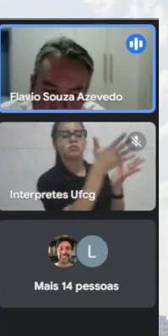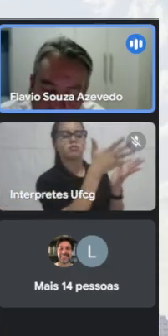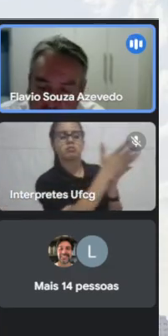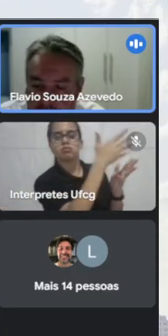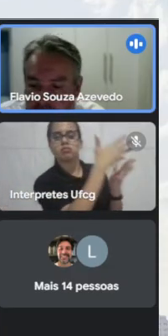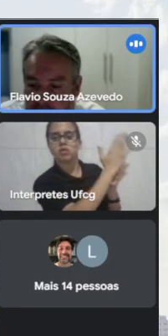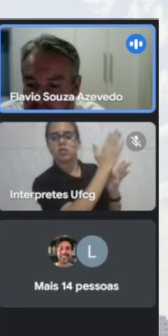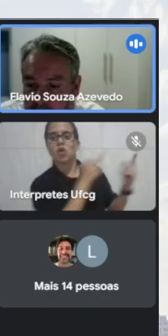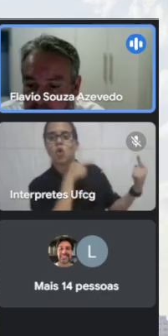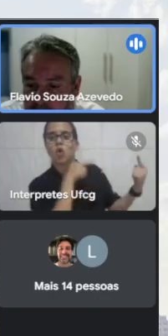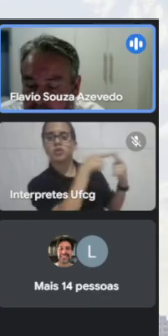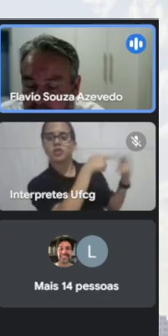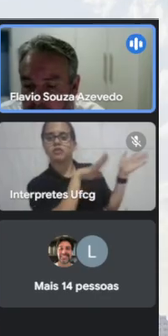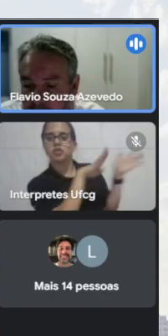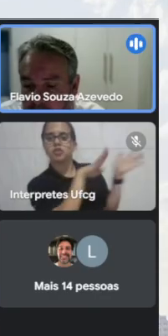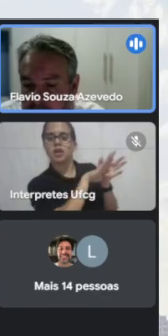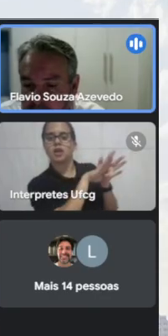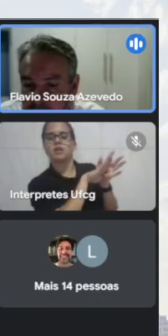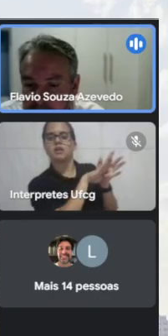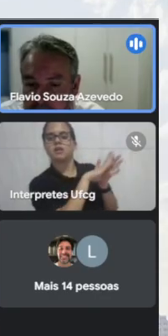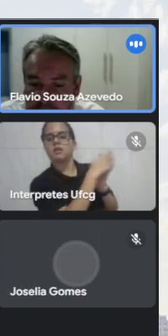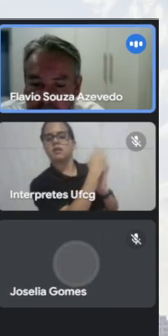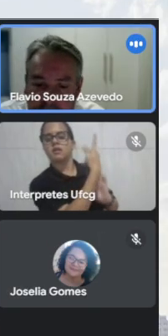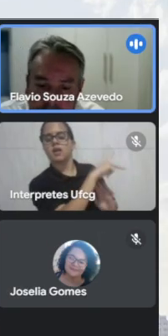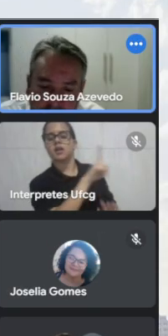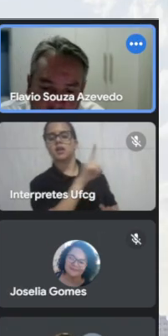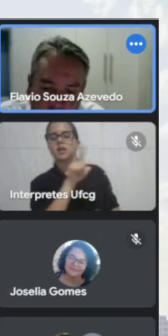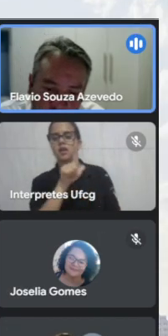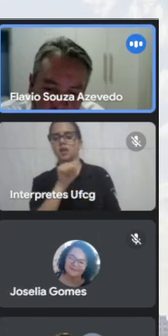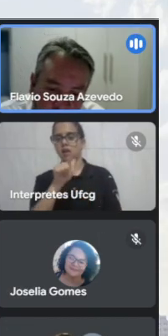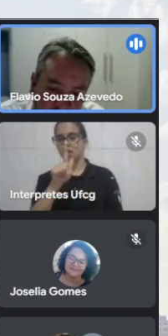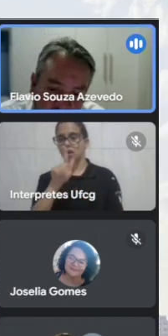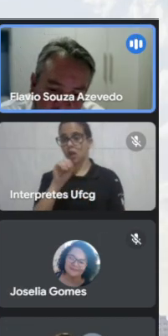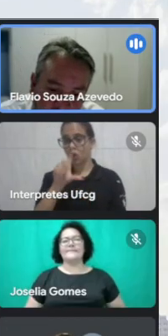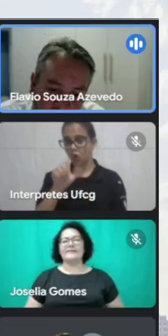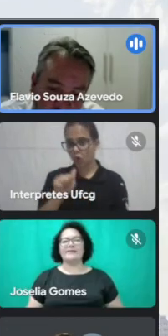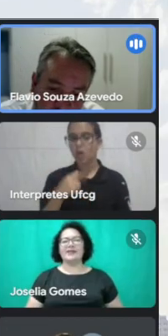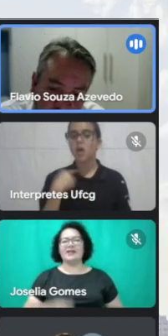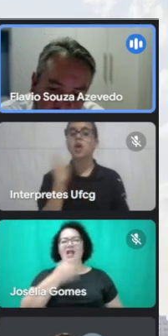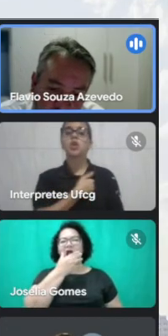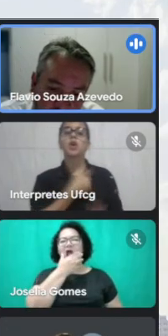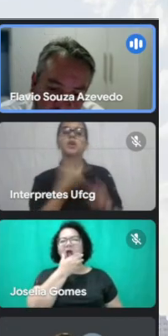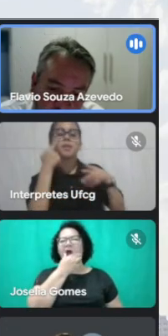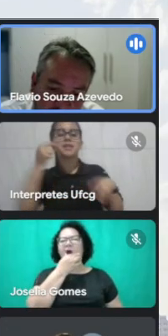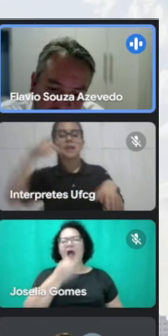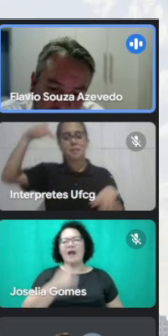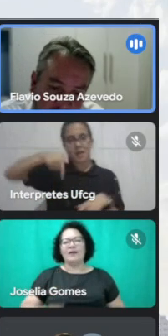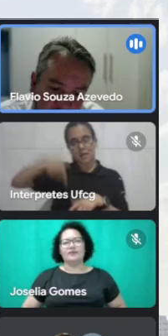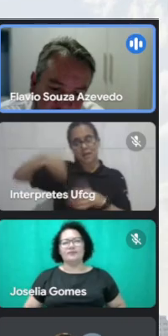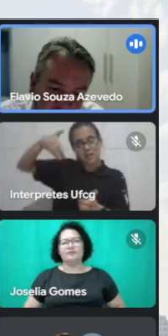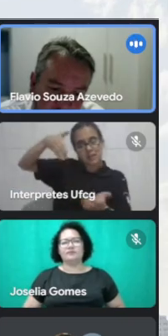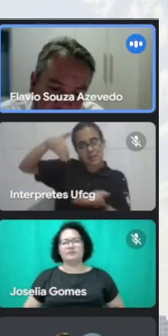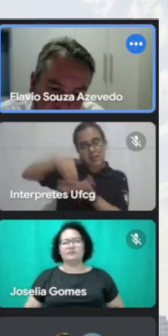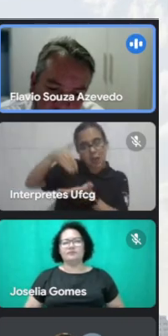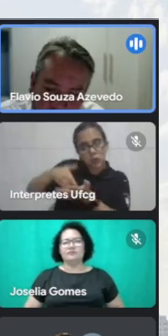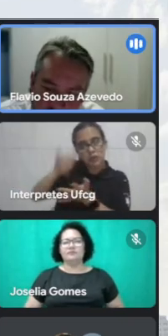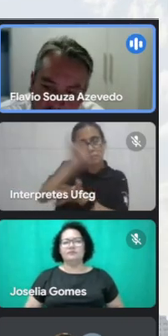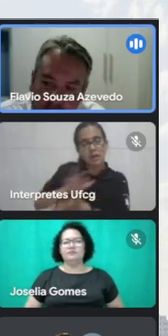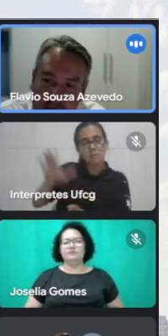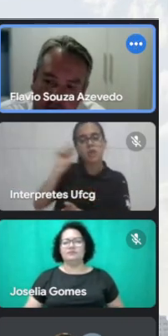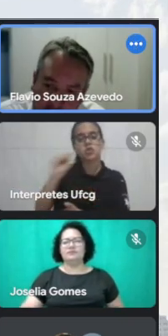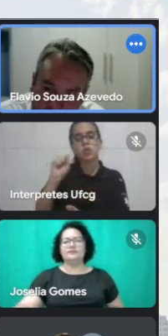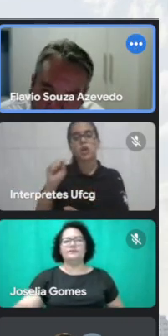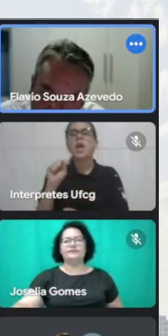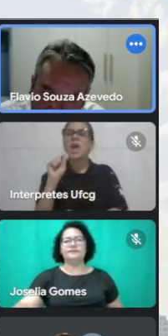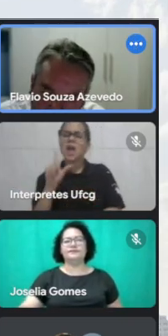gente vê um detalhe desse jardim. A altura dele, né, do substrato, é em torno de 60 centímetros. Então é bem